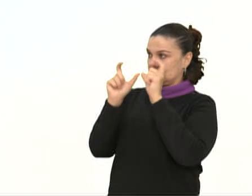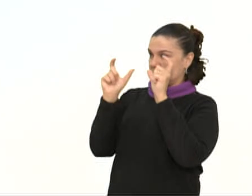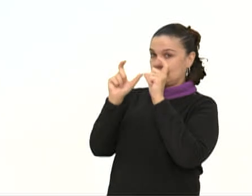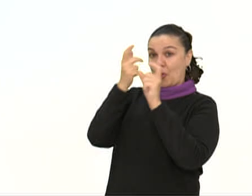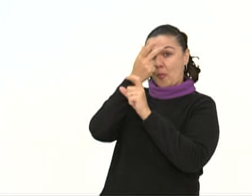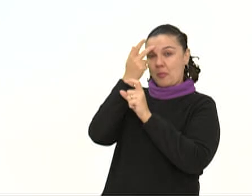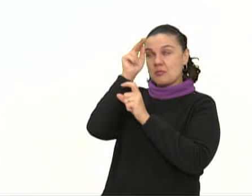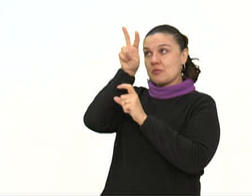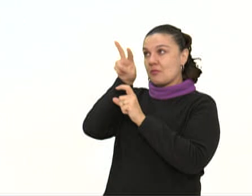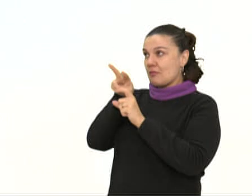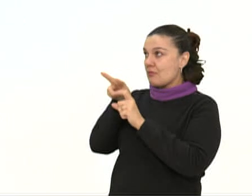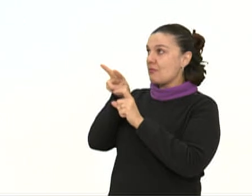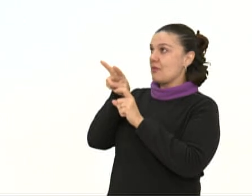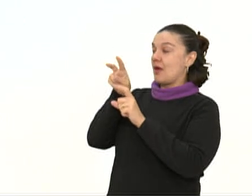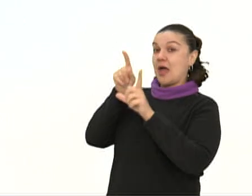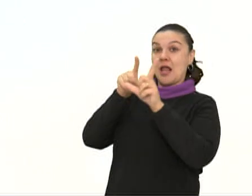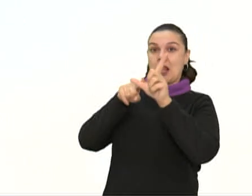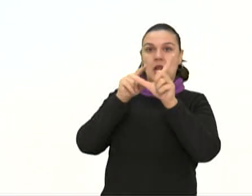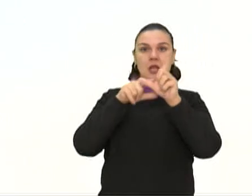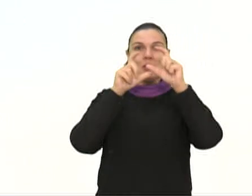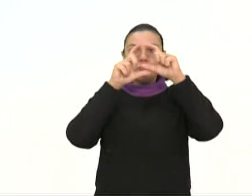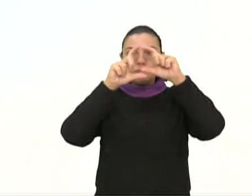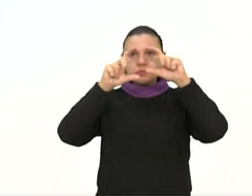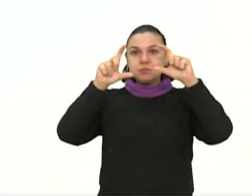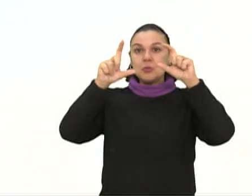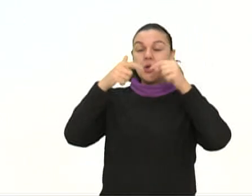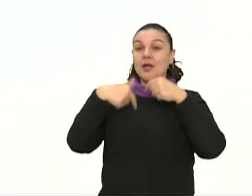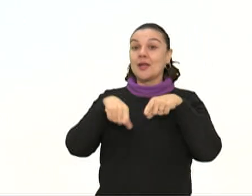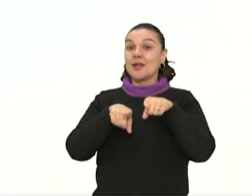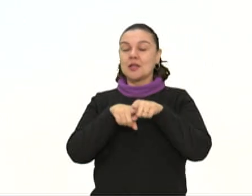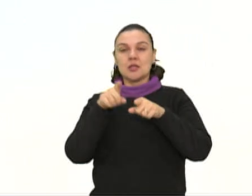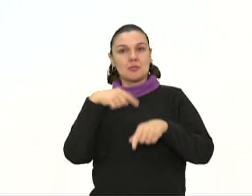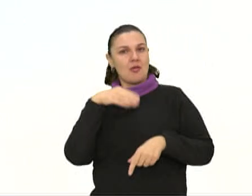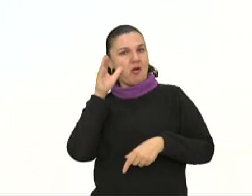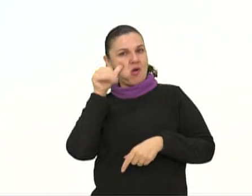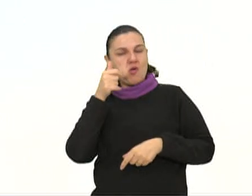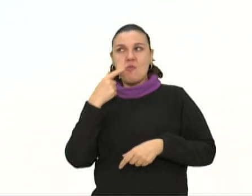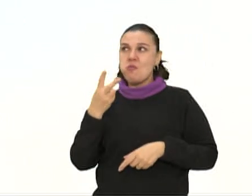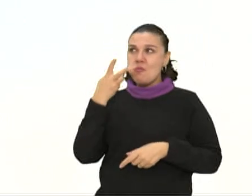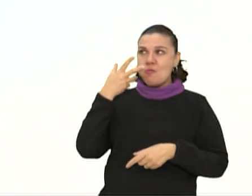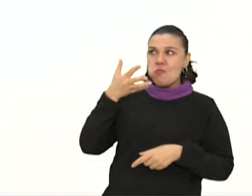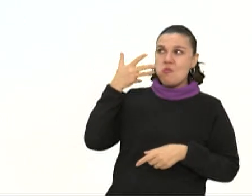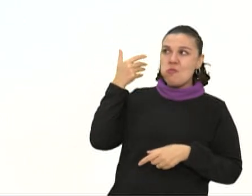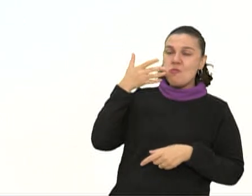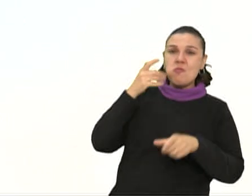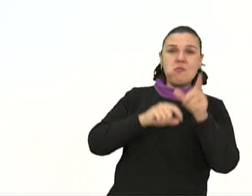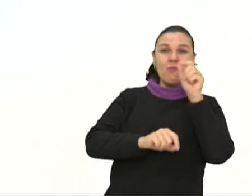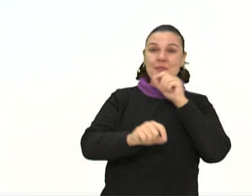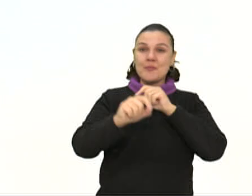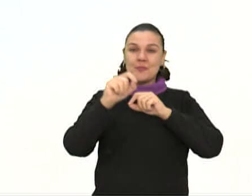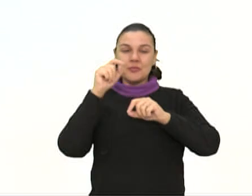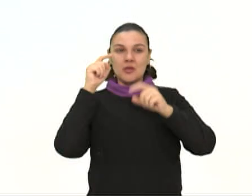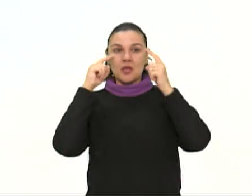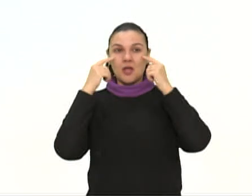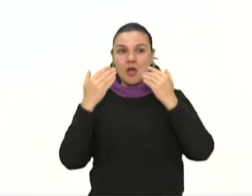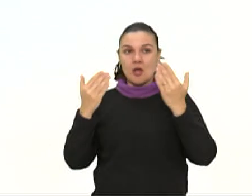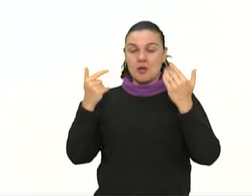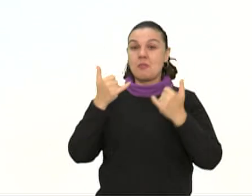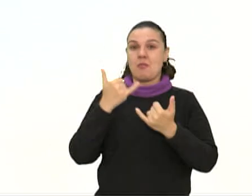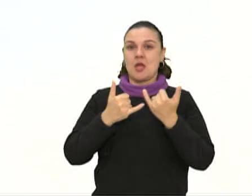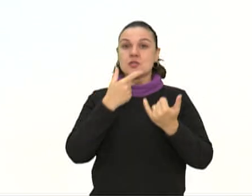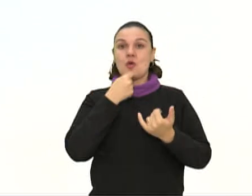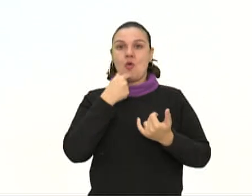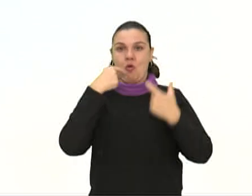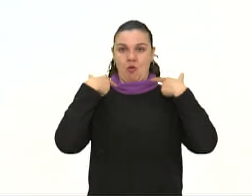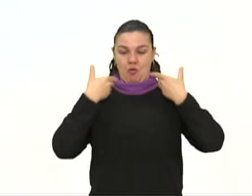do leitor, as letras, né? E o interessante aqui, se vocês observarem, eles fizeram uma alusão, né, de um homem,